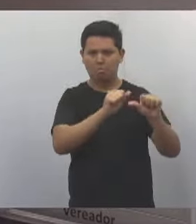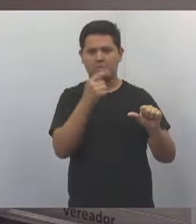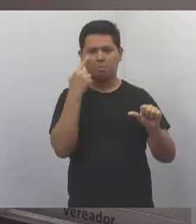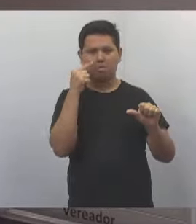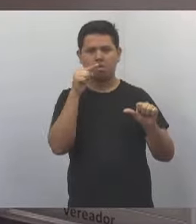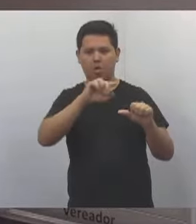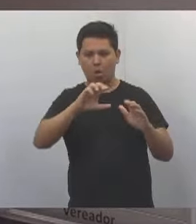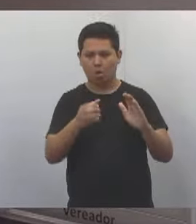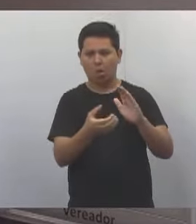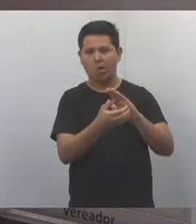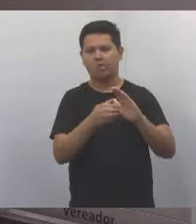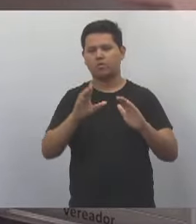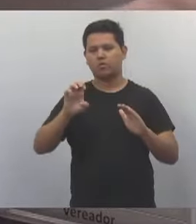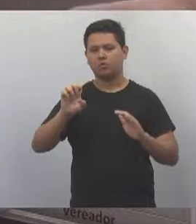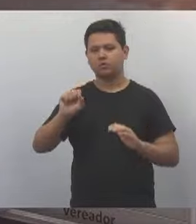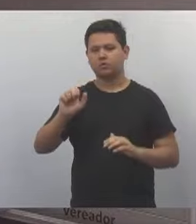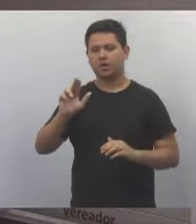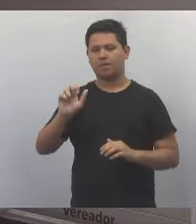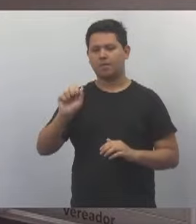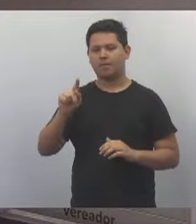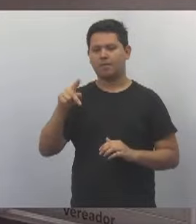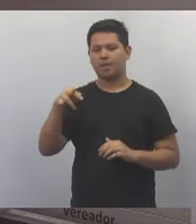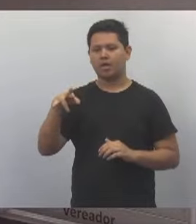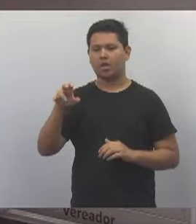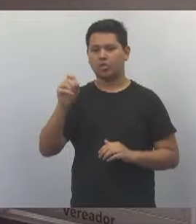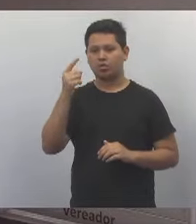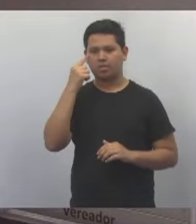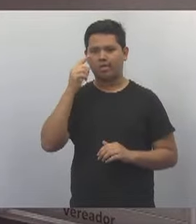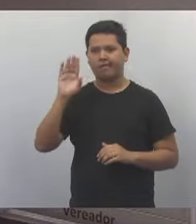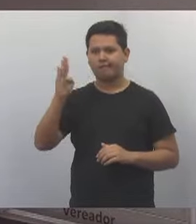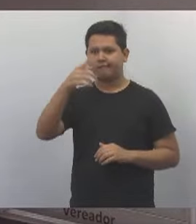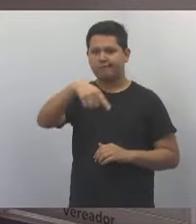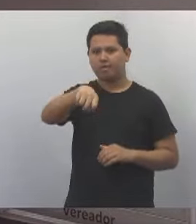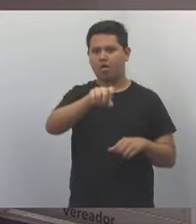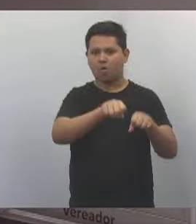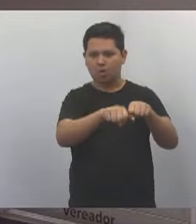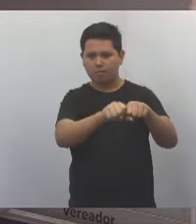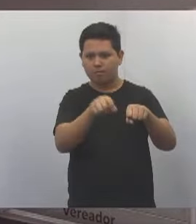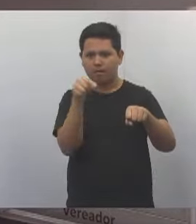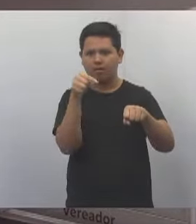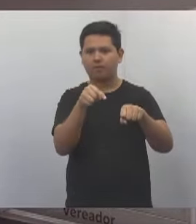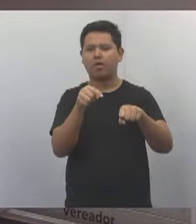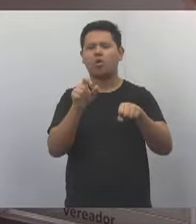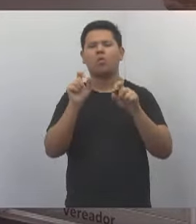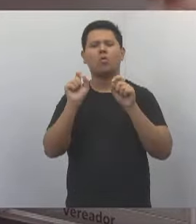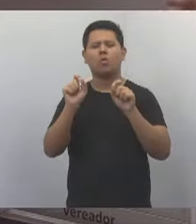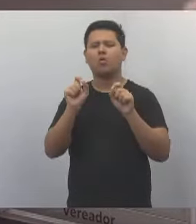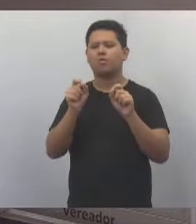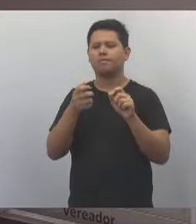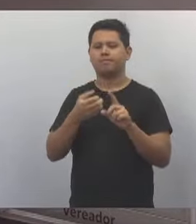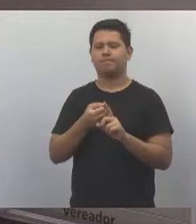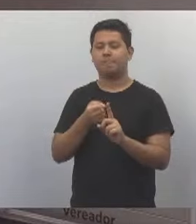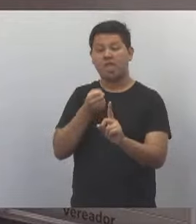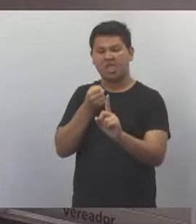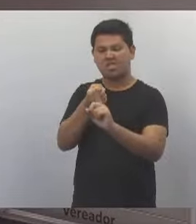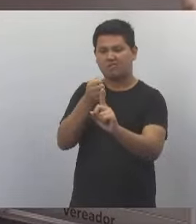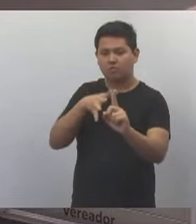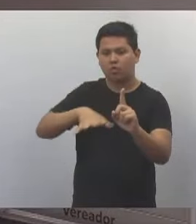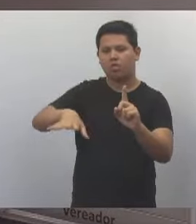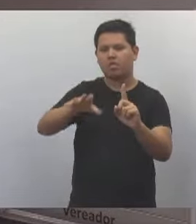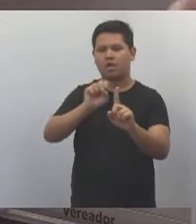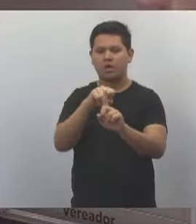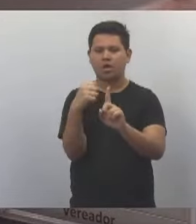nesse escapamento desses falsos aí, motociclistas, né? como uma forma de afrontar a